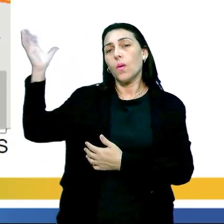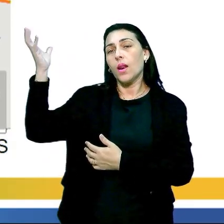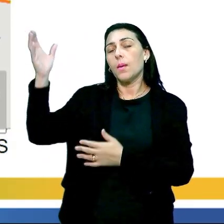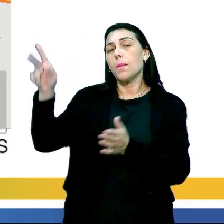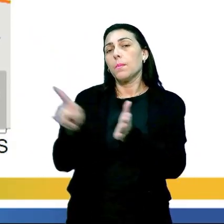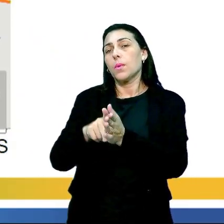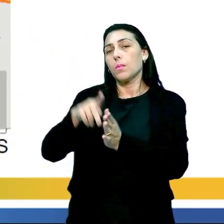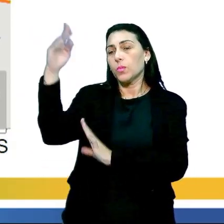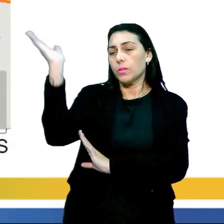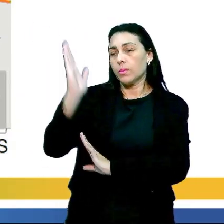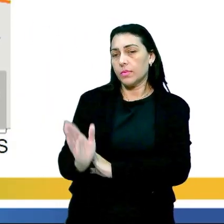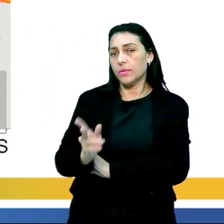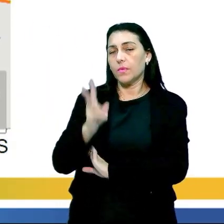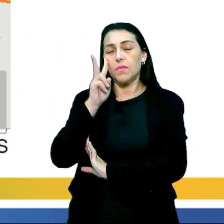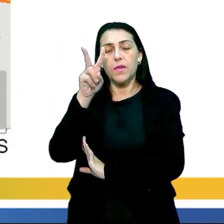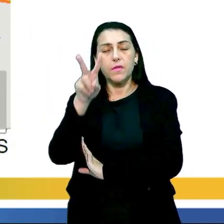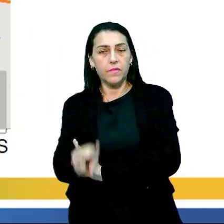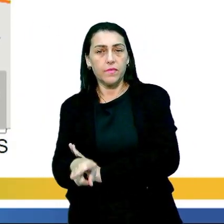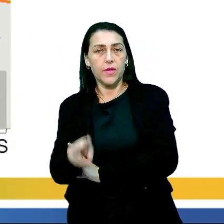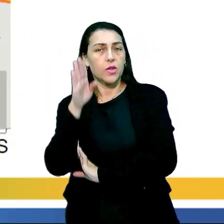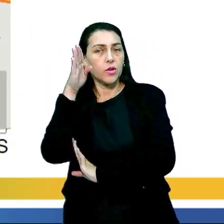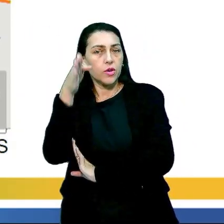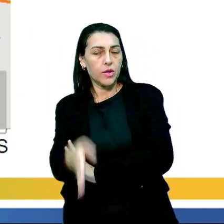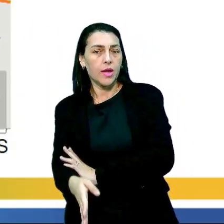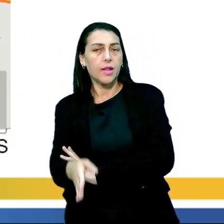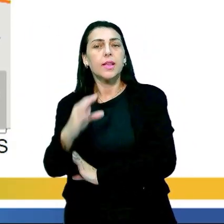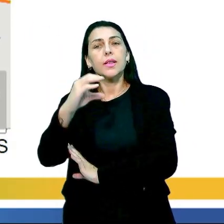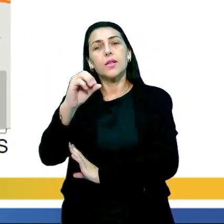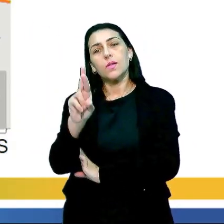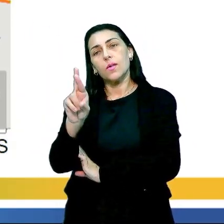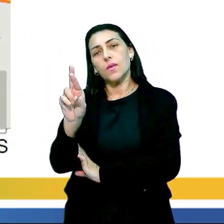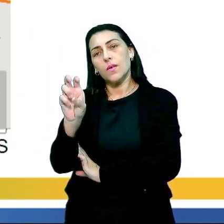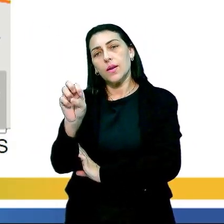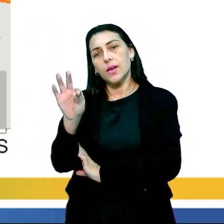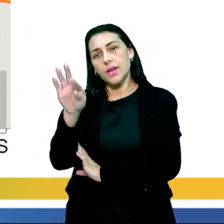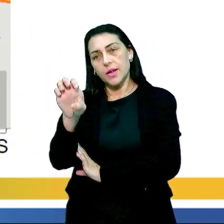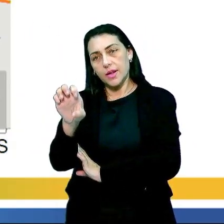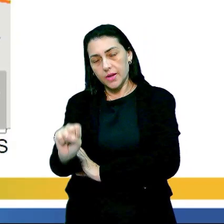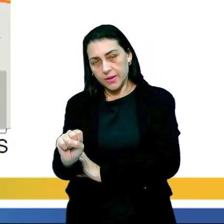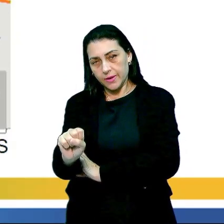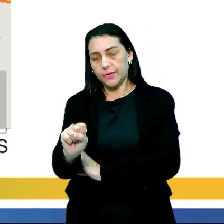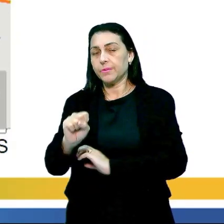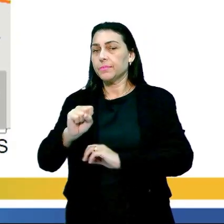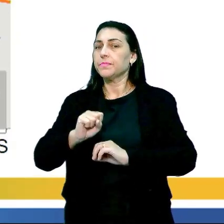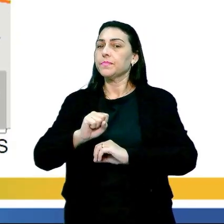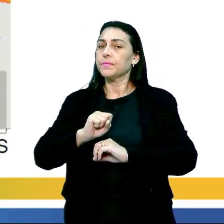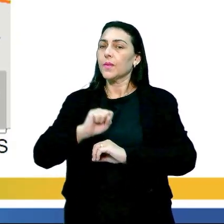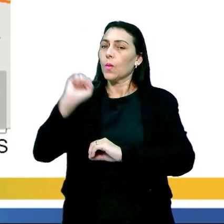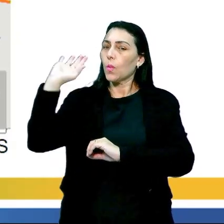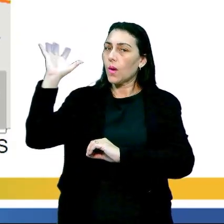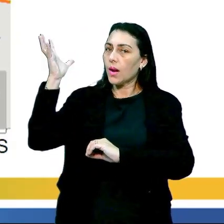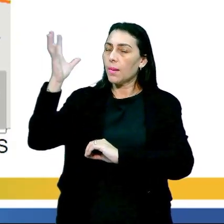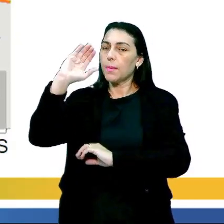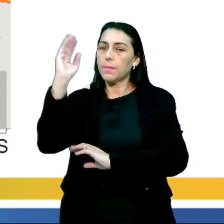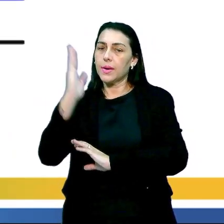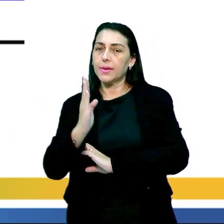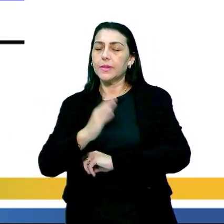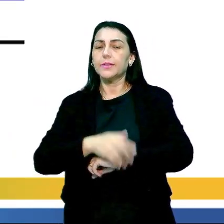do Brasil. A gente vai ver a atuação direta dessas correntes marítimas na distribuição do clima brasileiro.